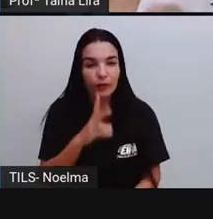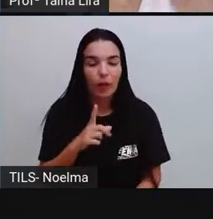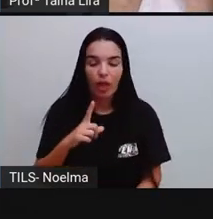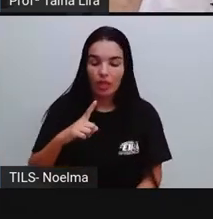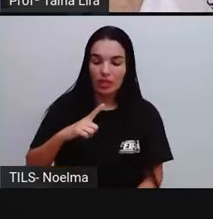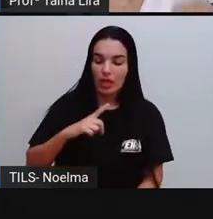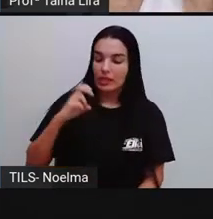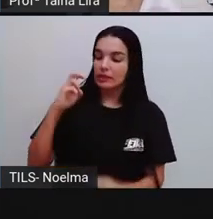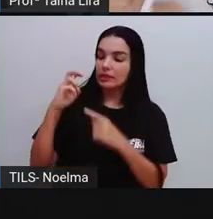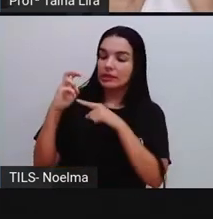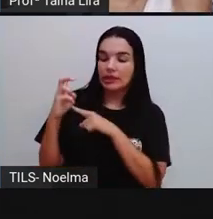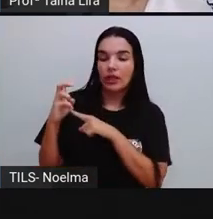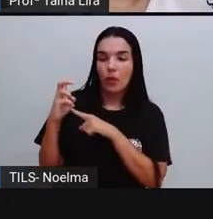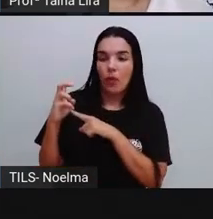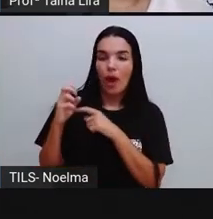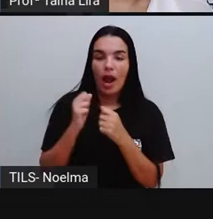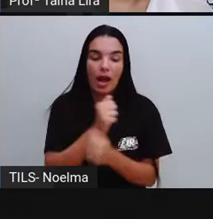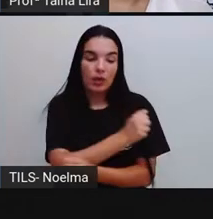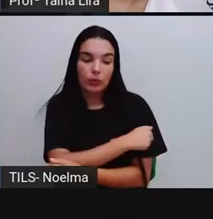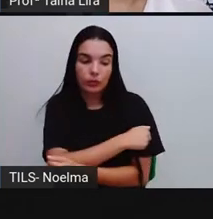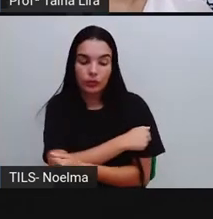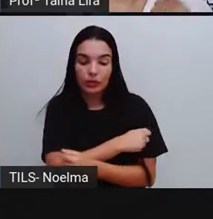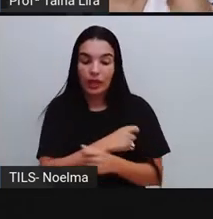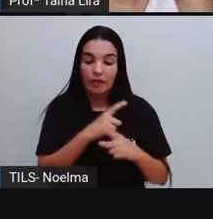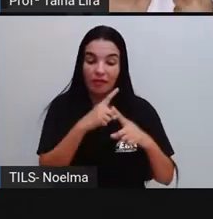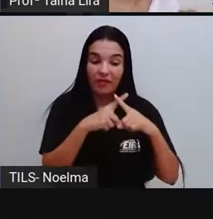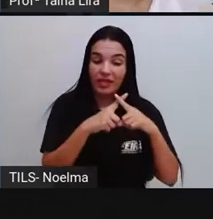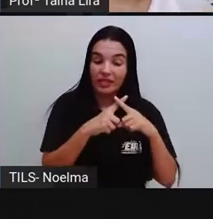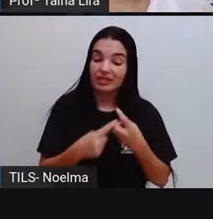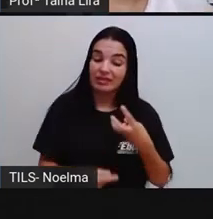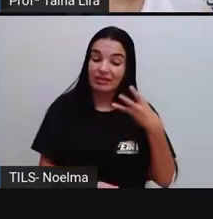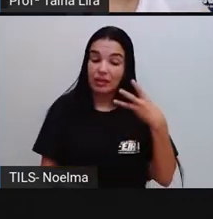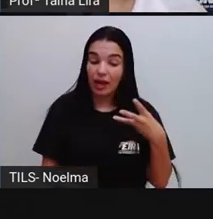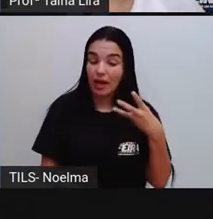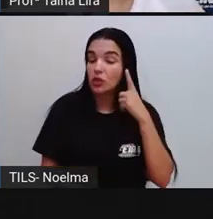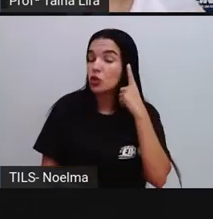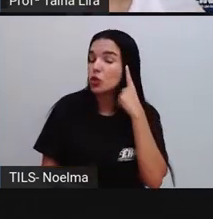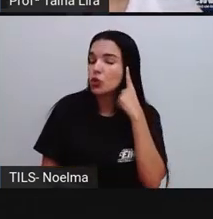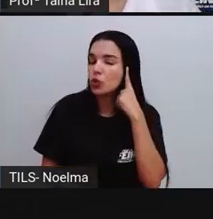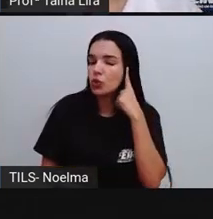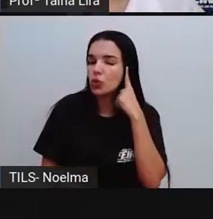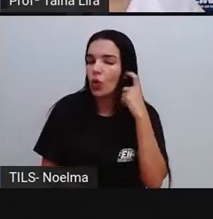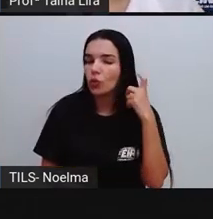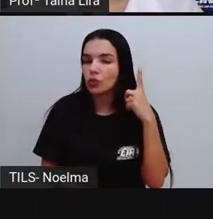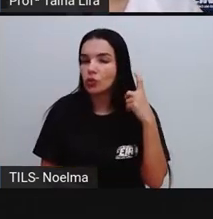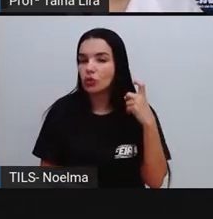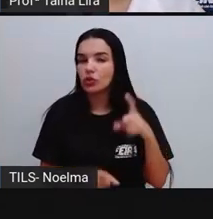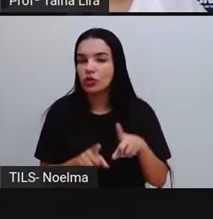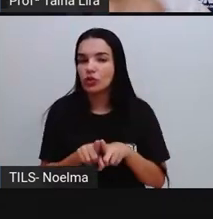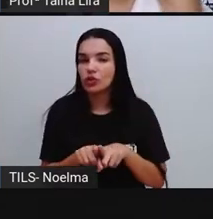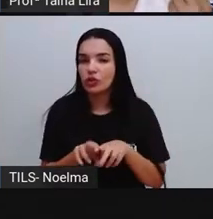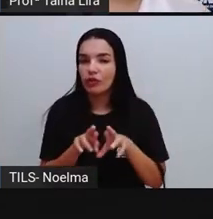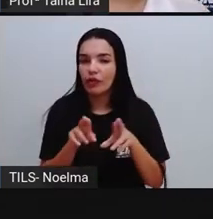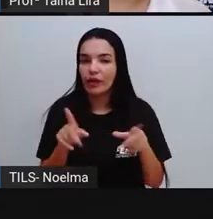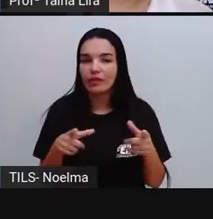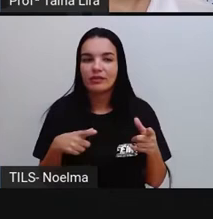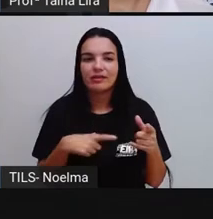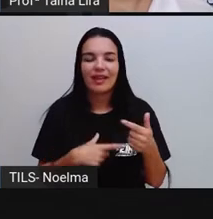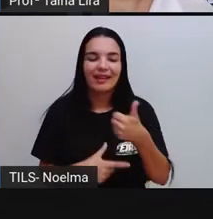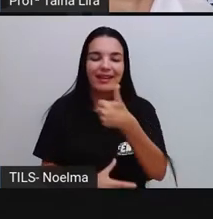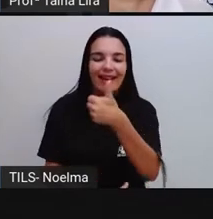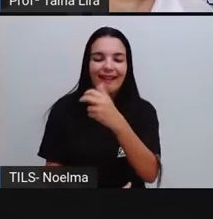se cada um produz 3 sons diferentes, quando a gente junta, a gente tem aí, ó, 15